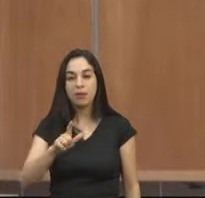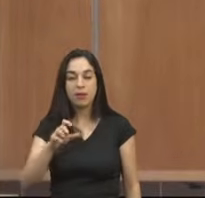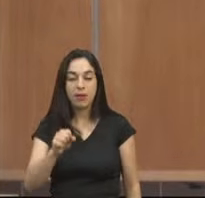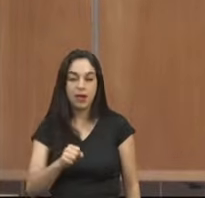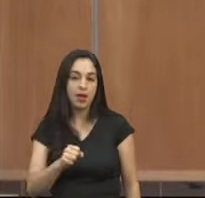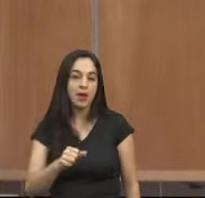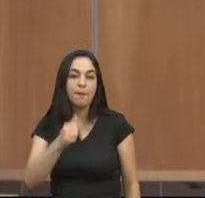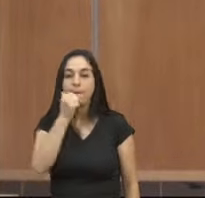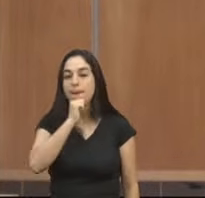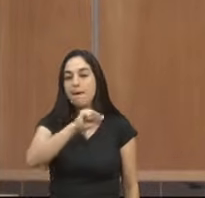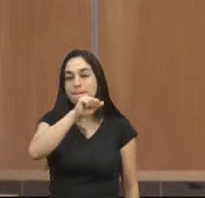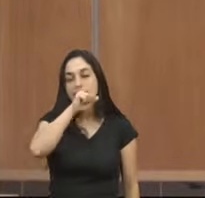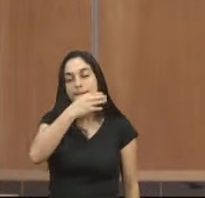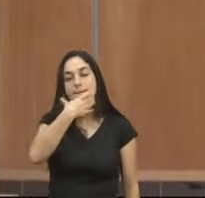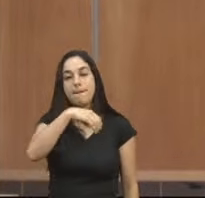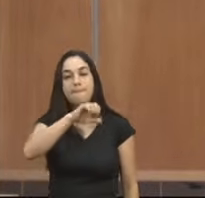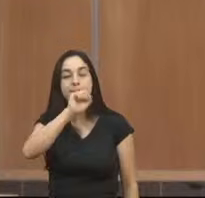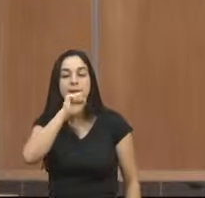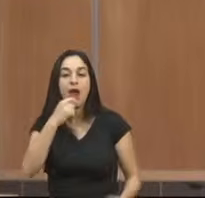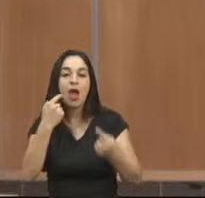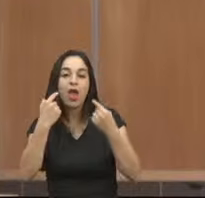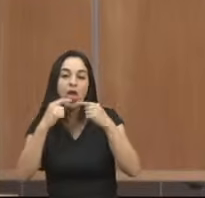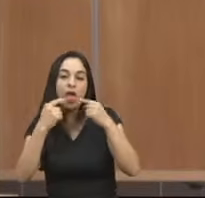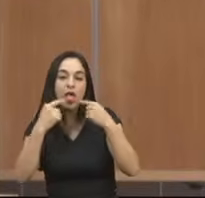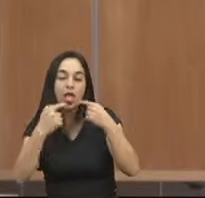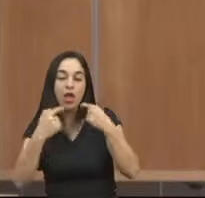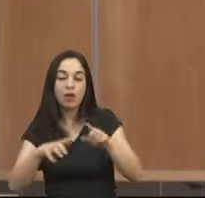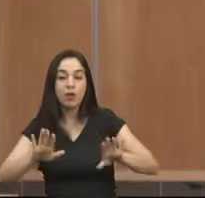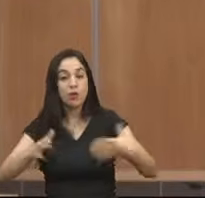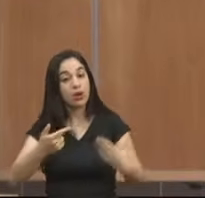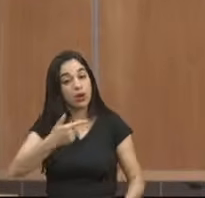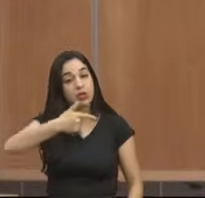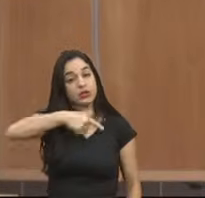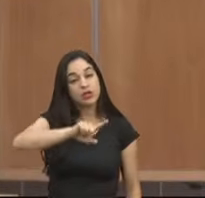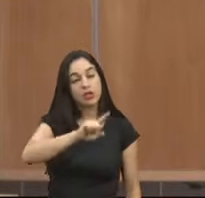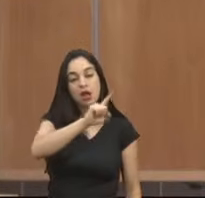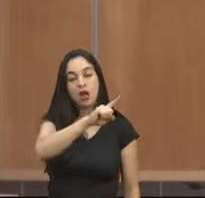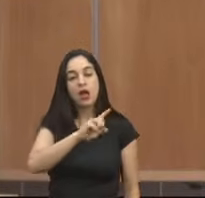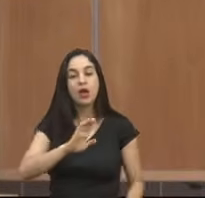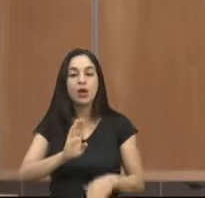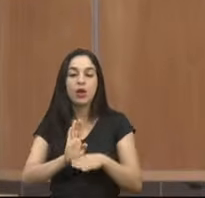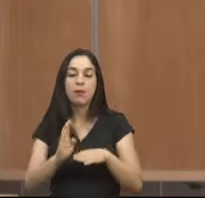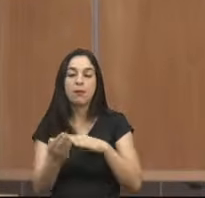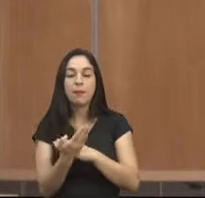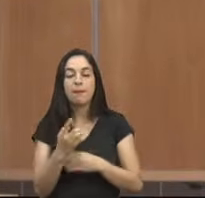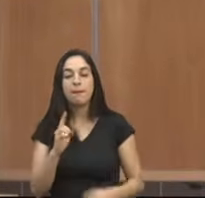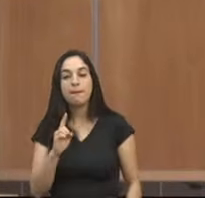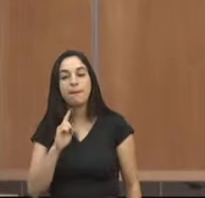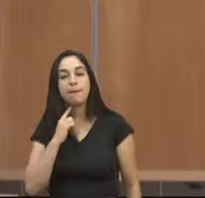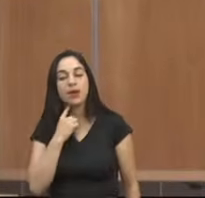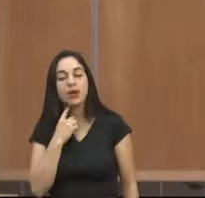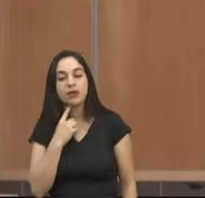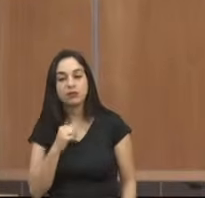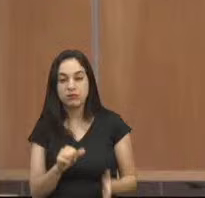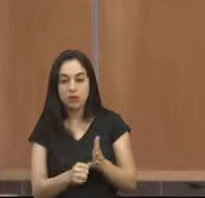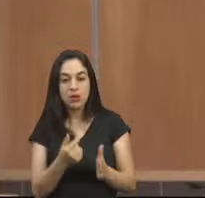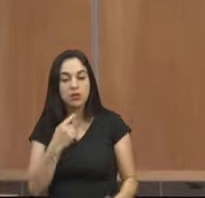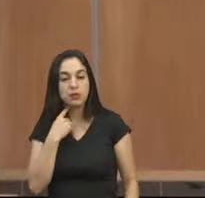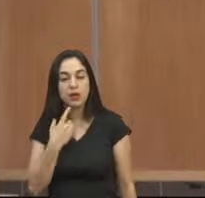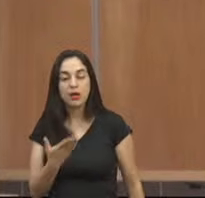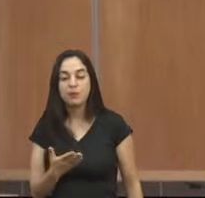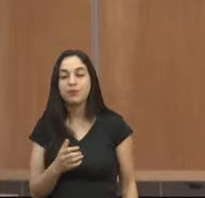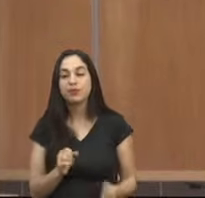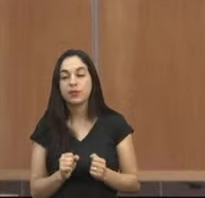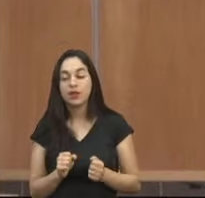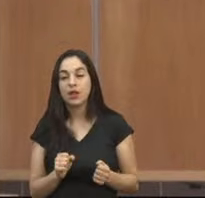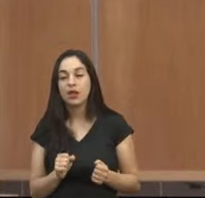os pais reclamam na época que a gente ia lá, no 1º de maio, e no orçamento participativo. E a